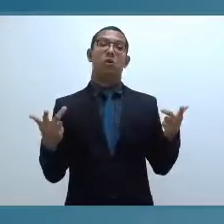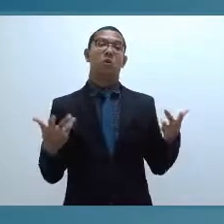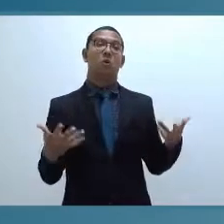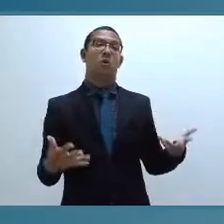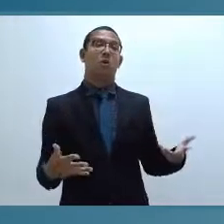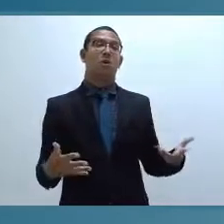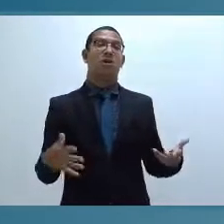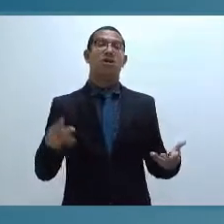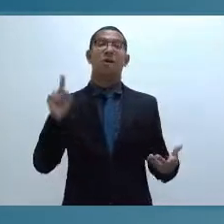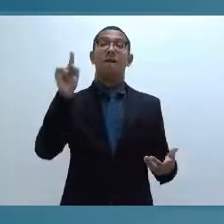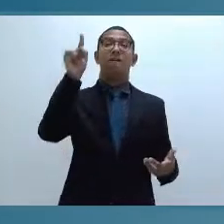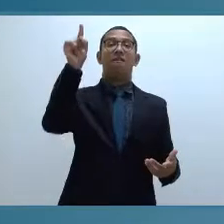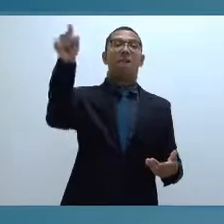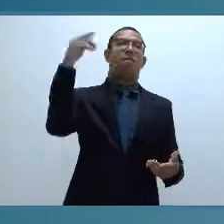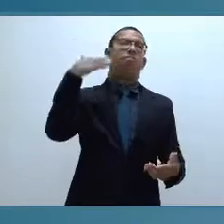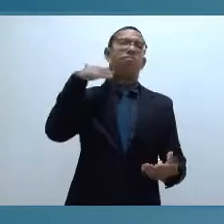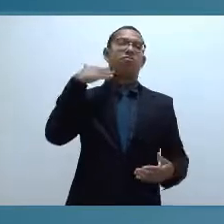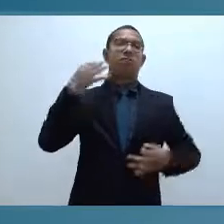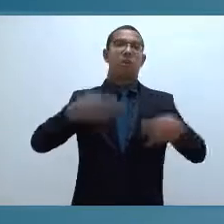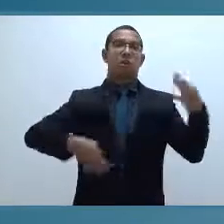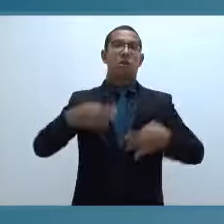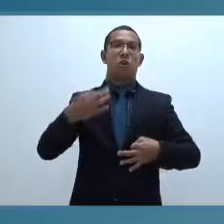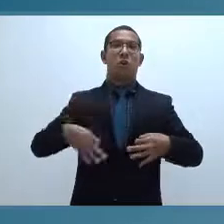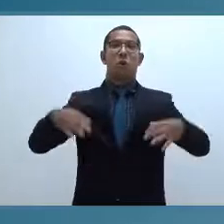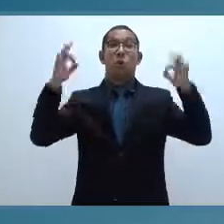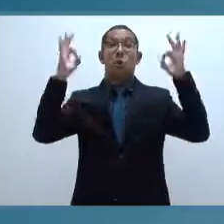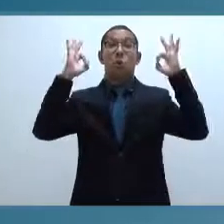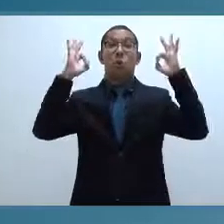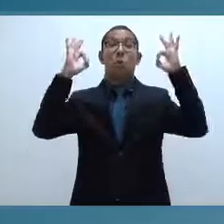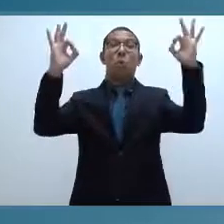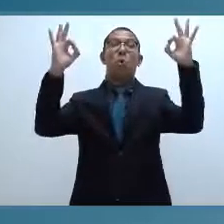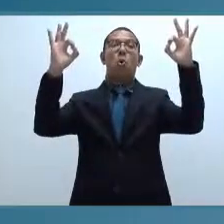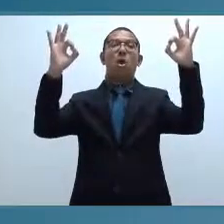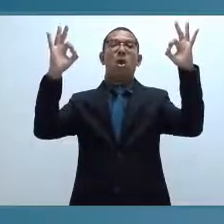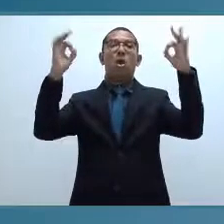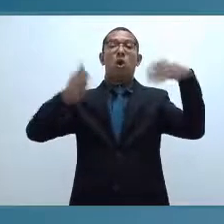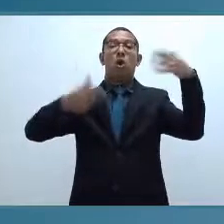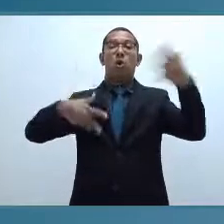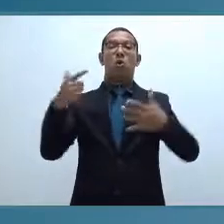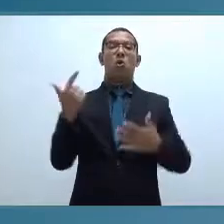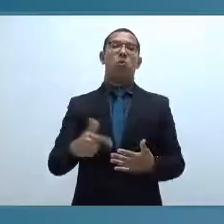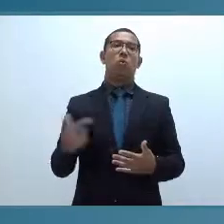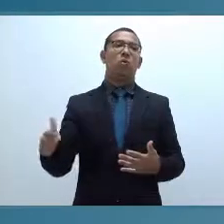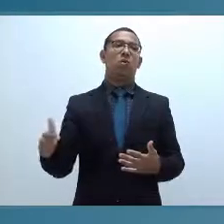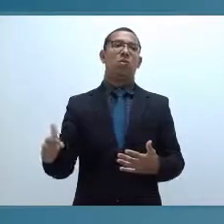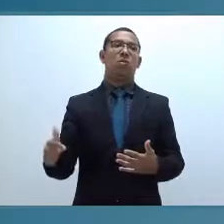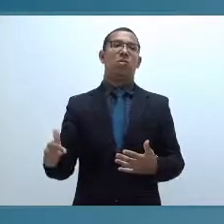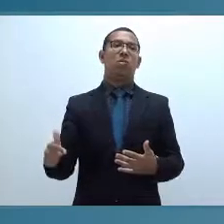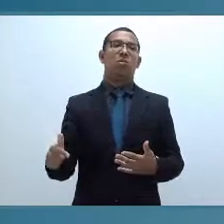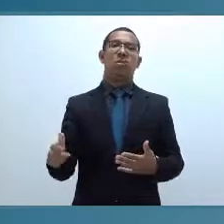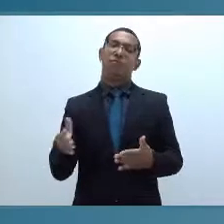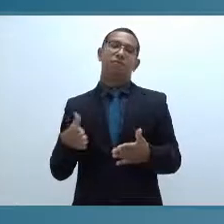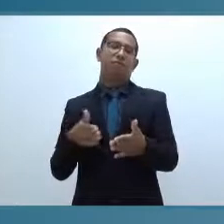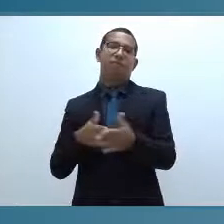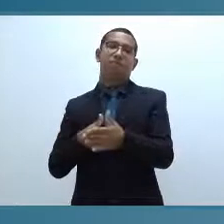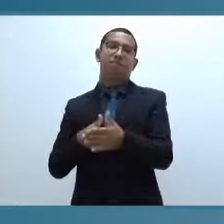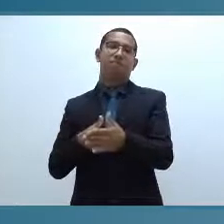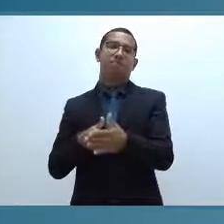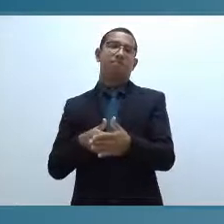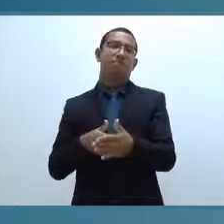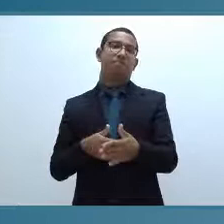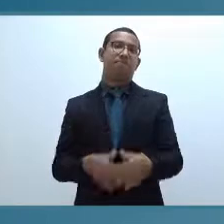magistrada não justificou a excepcionalidade do pedido, eu também voto pelo indeferimento.